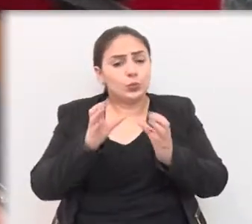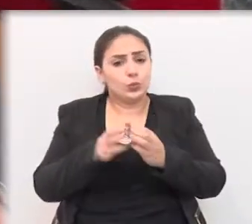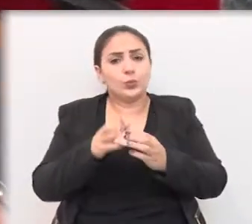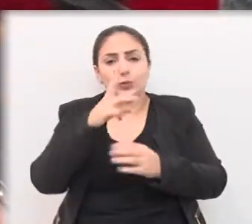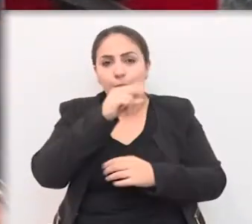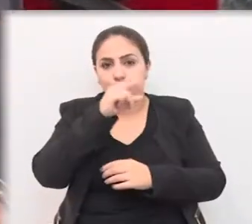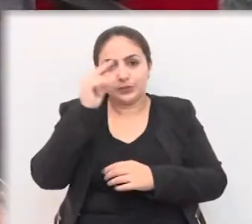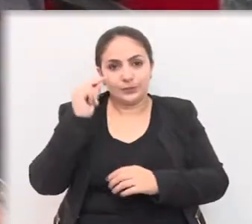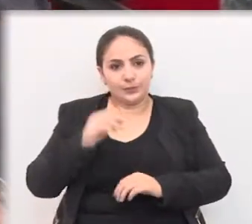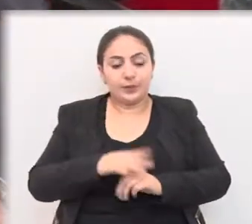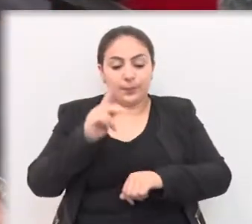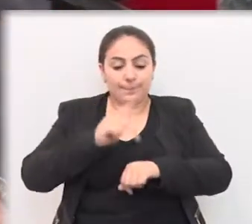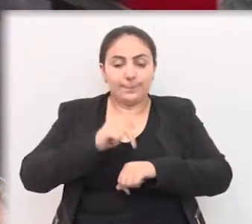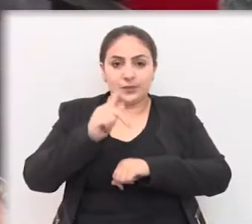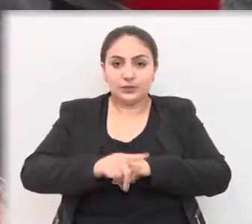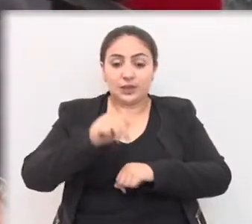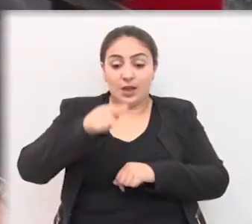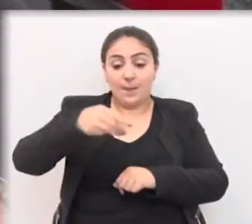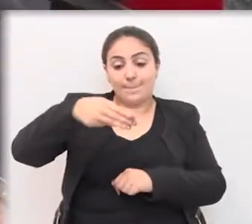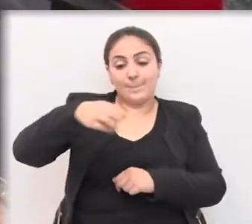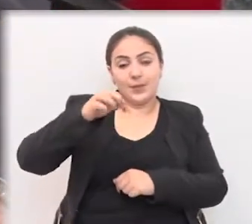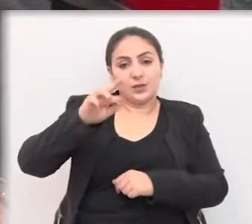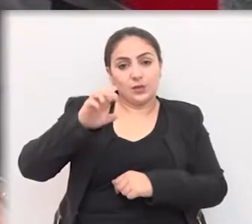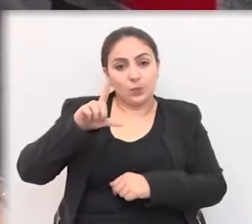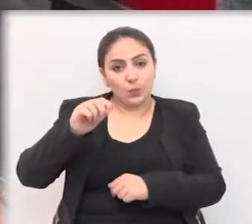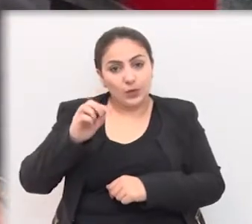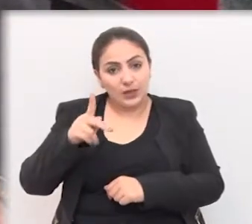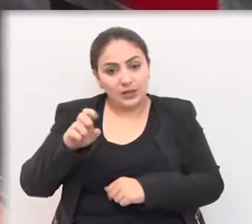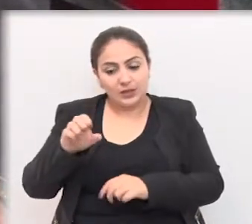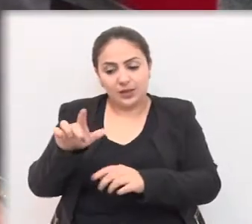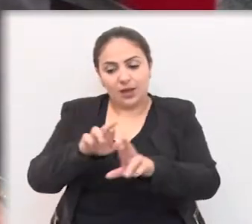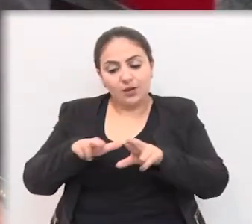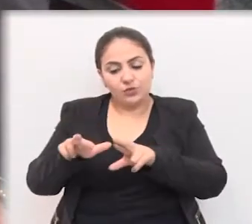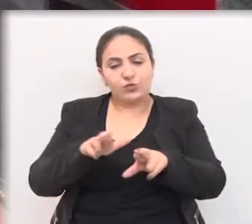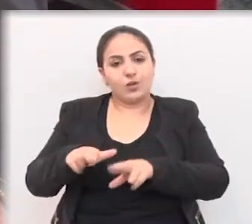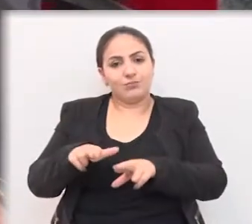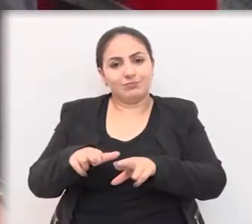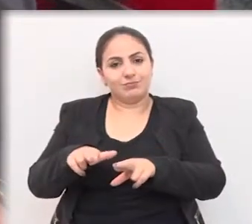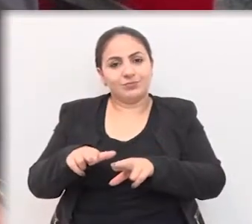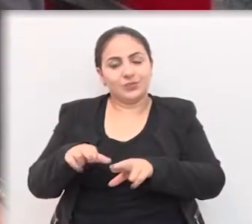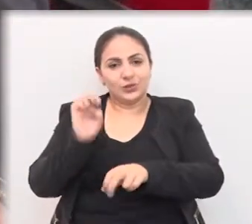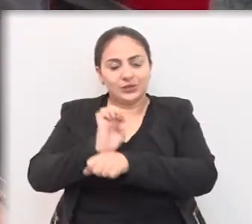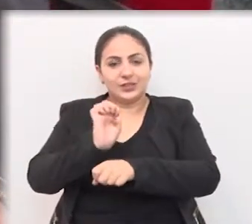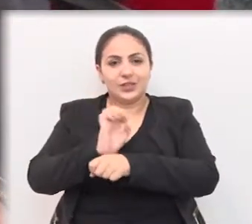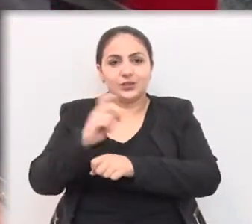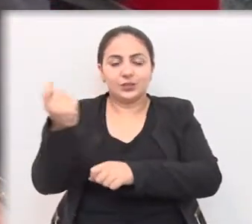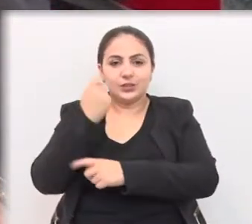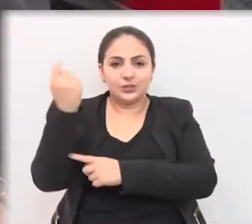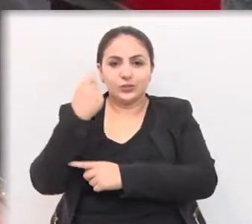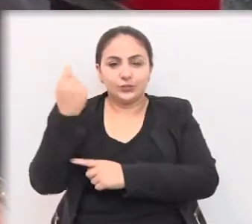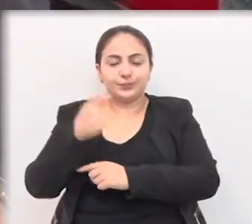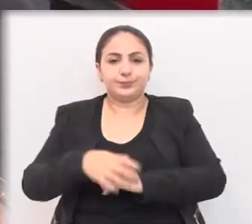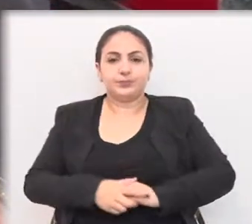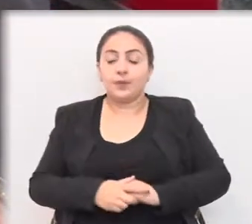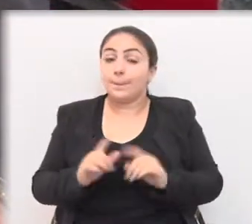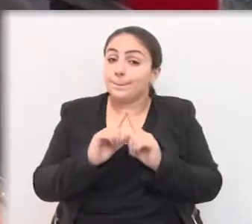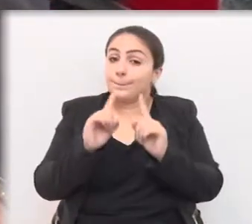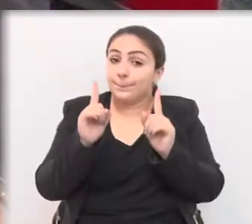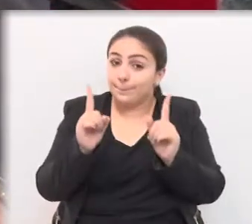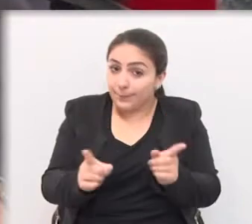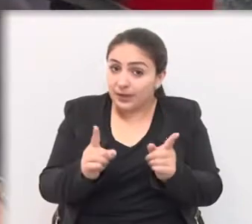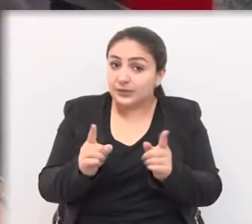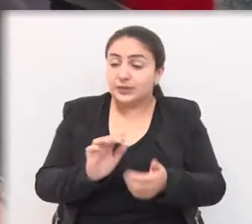conjunto de municípios. Passo Fundo é a metrópole daquela região norte do estado do Rio Grande do Sul,